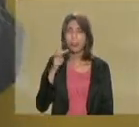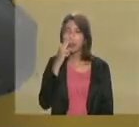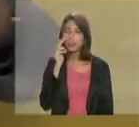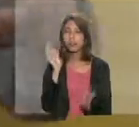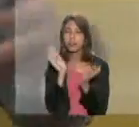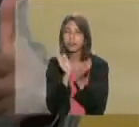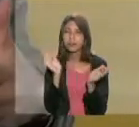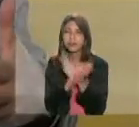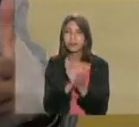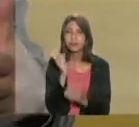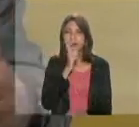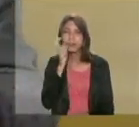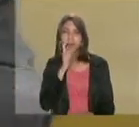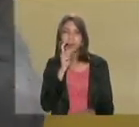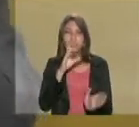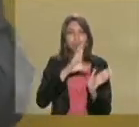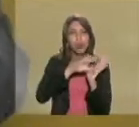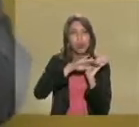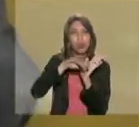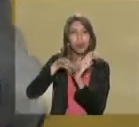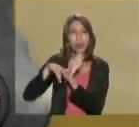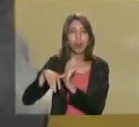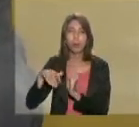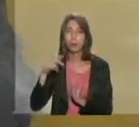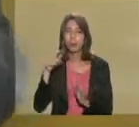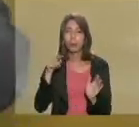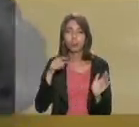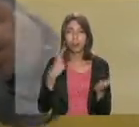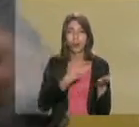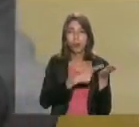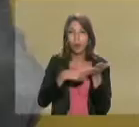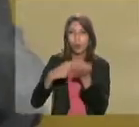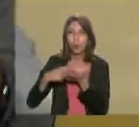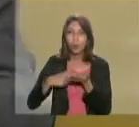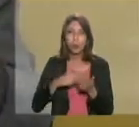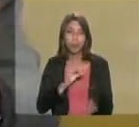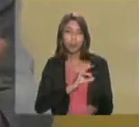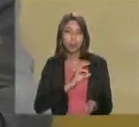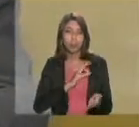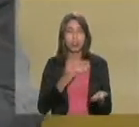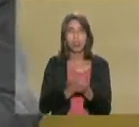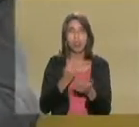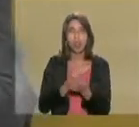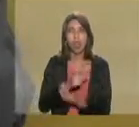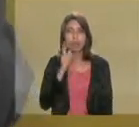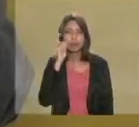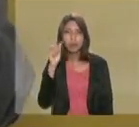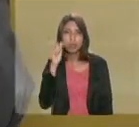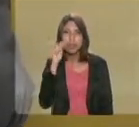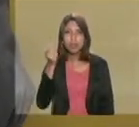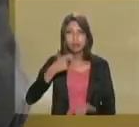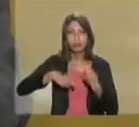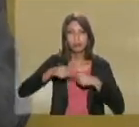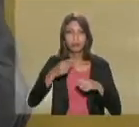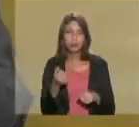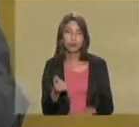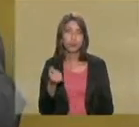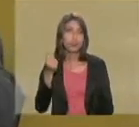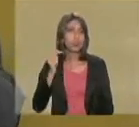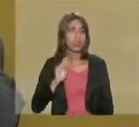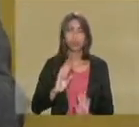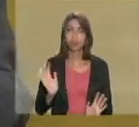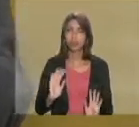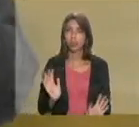aquilo era uma máfia, né? Era quase como fosse uma quadrilha de milicianos, com interesses econômicos